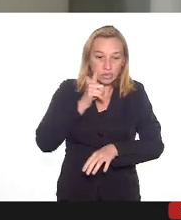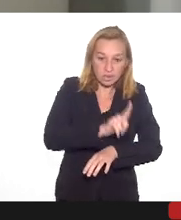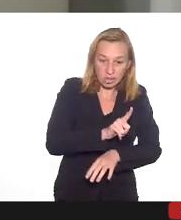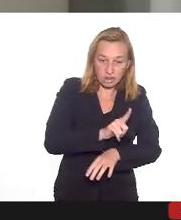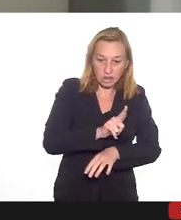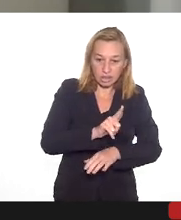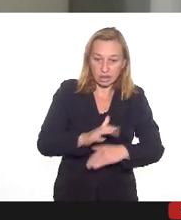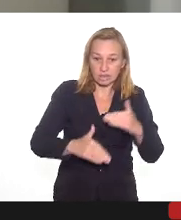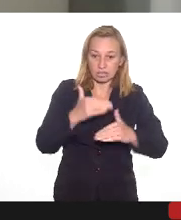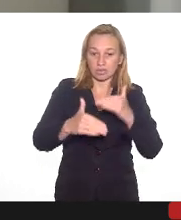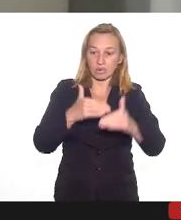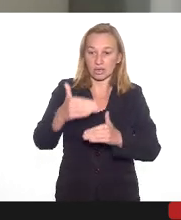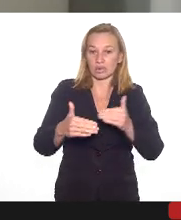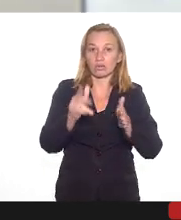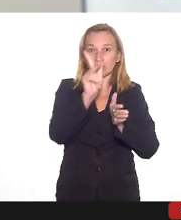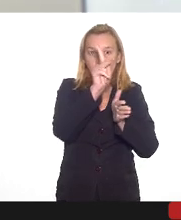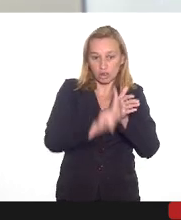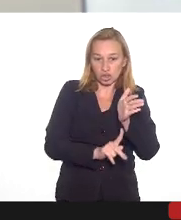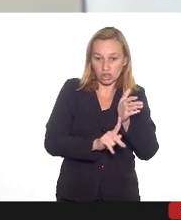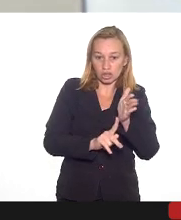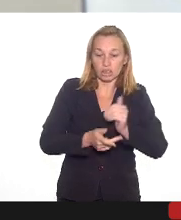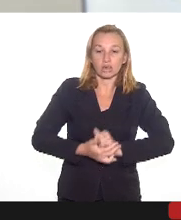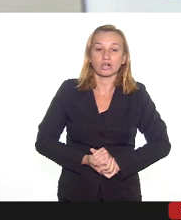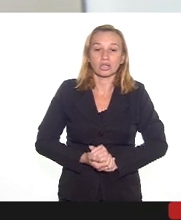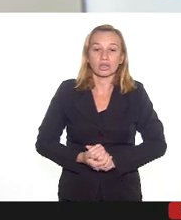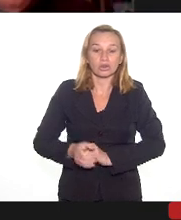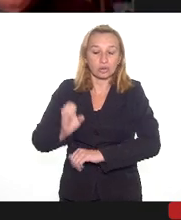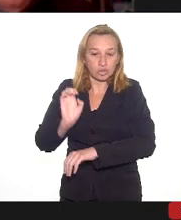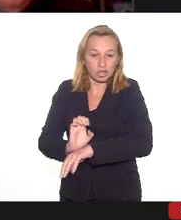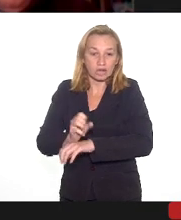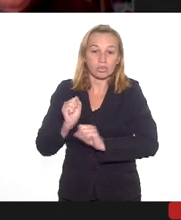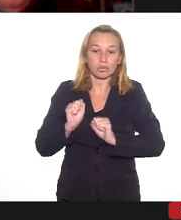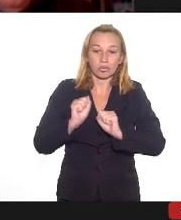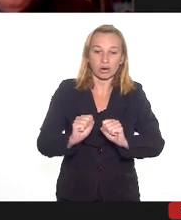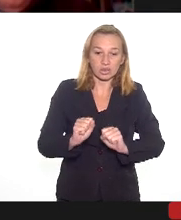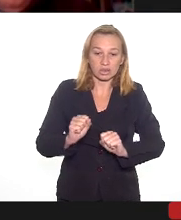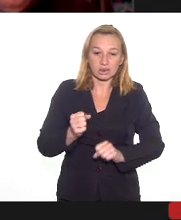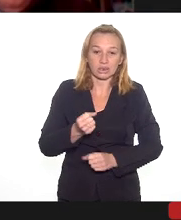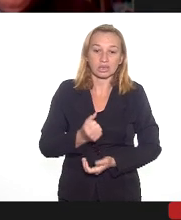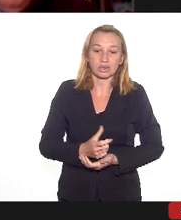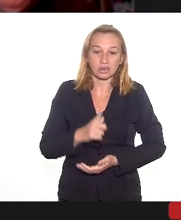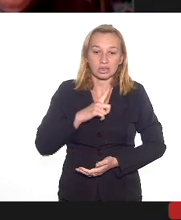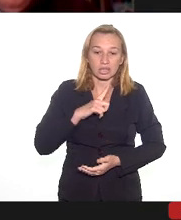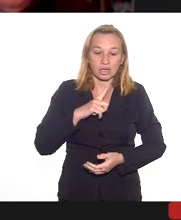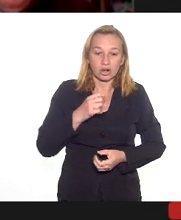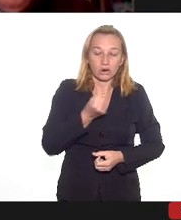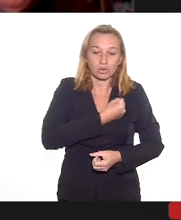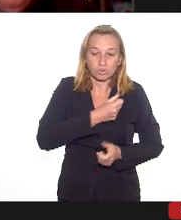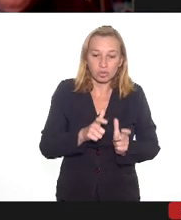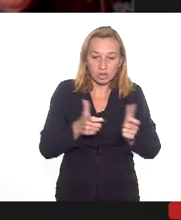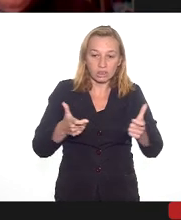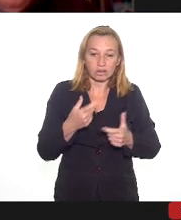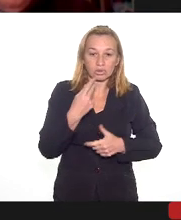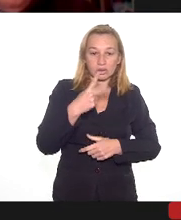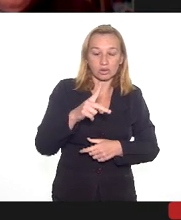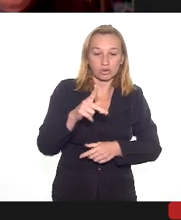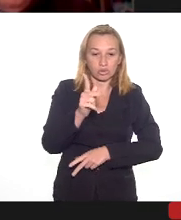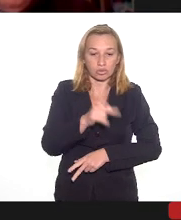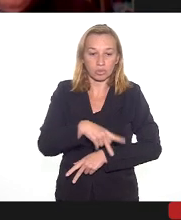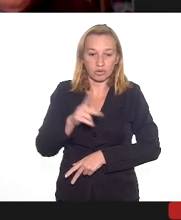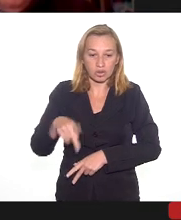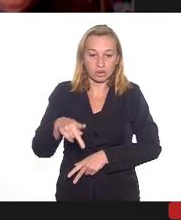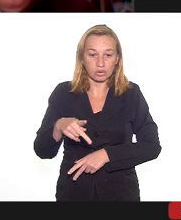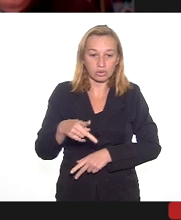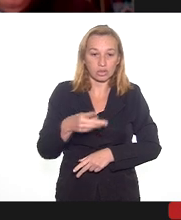forma legal possível, para que o Estado possa ter, na maioria dos seus professores, a matrícula de 30 e não